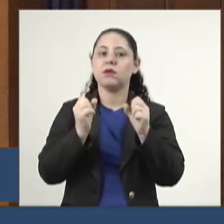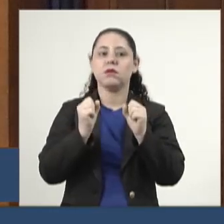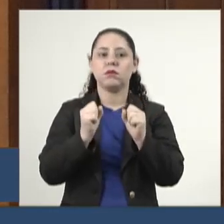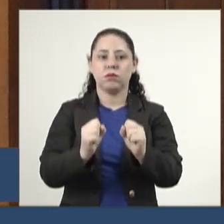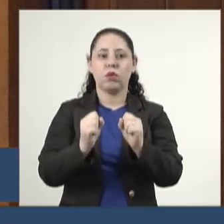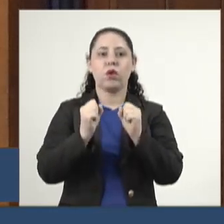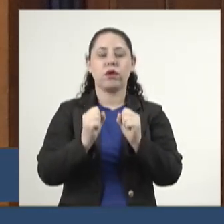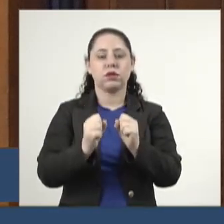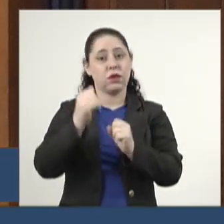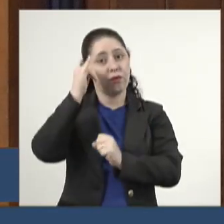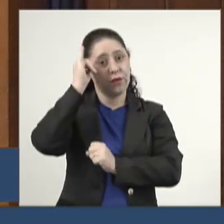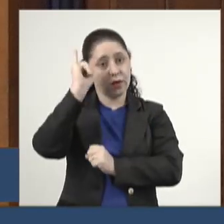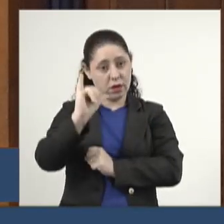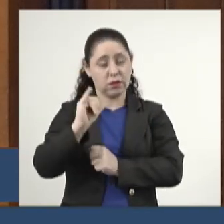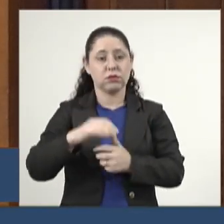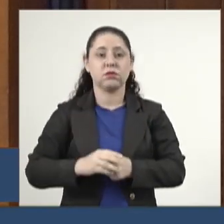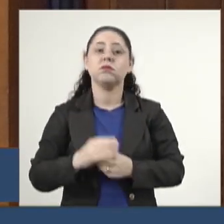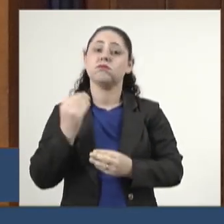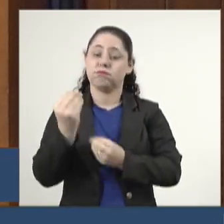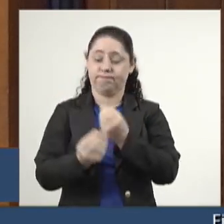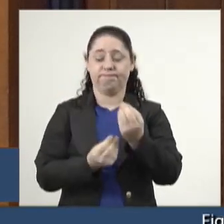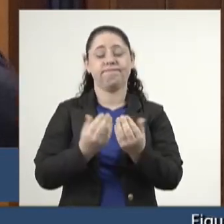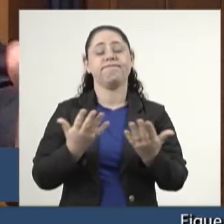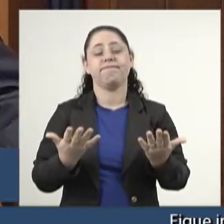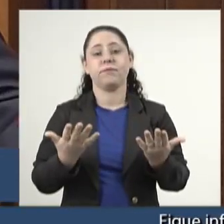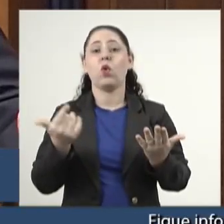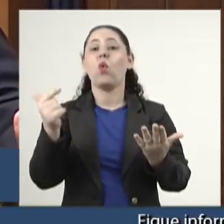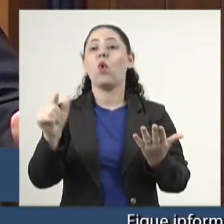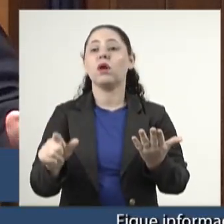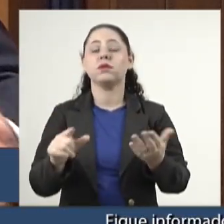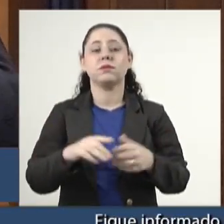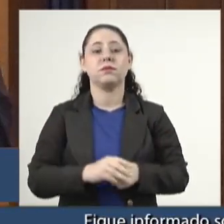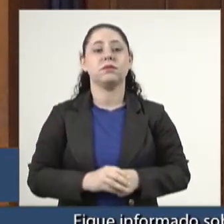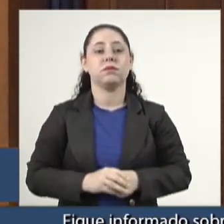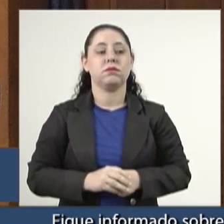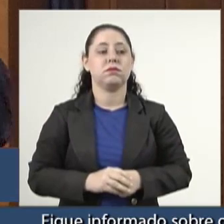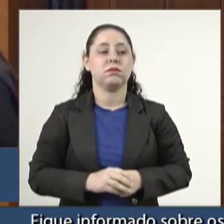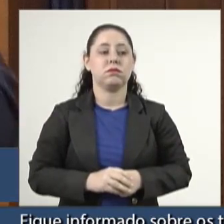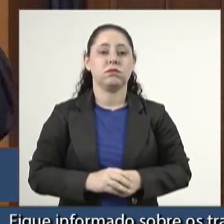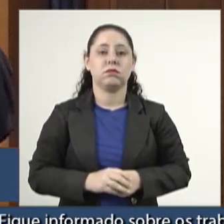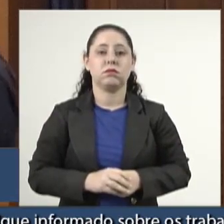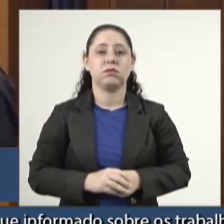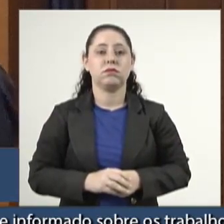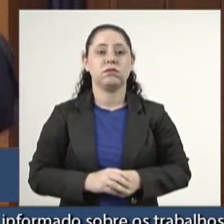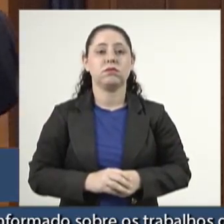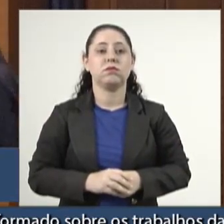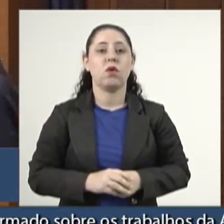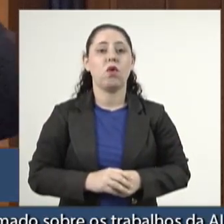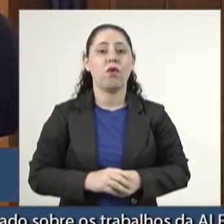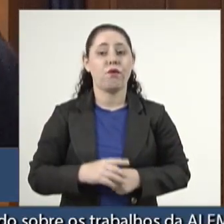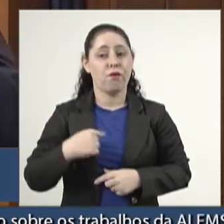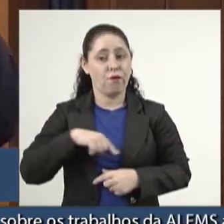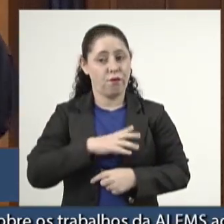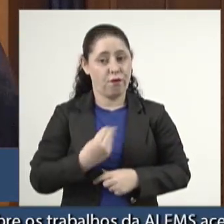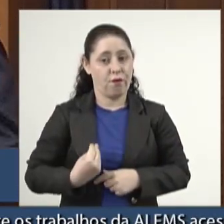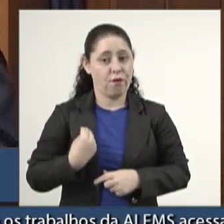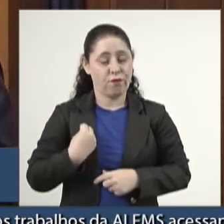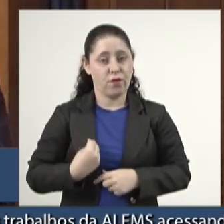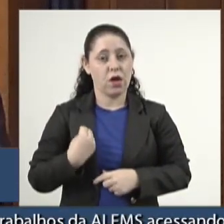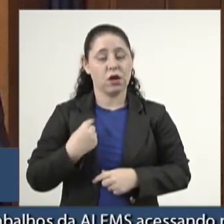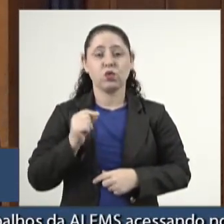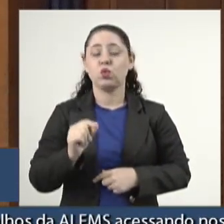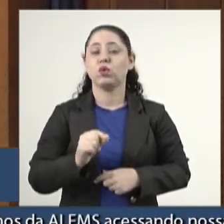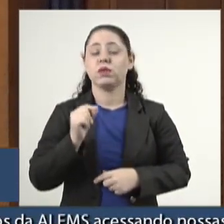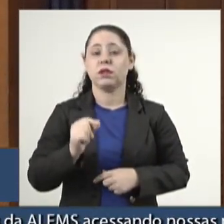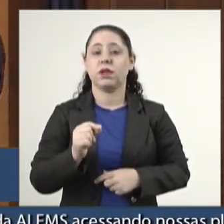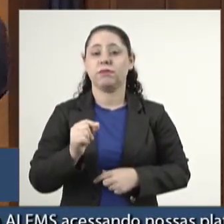poderiam ser prevenidos de alguma forma. E outra coisa, nós estamos vivendo as